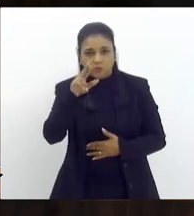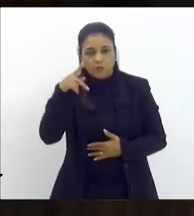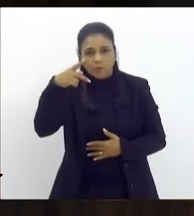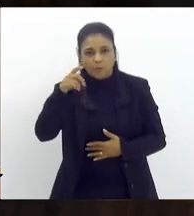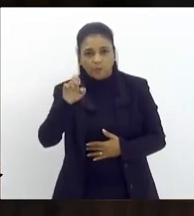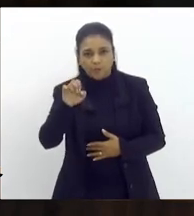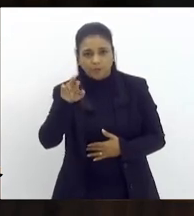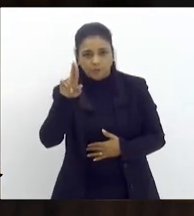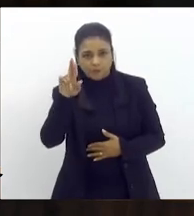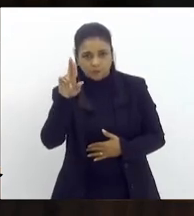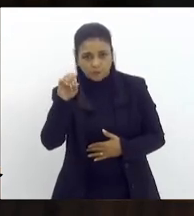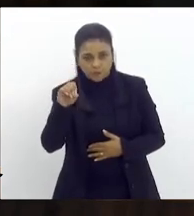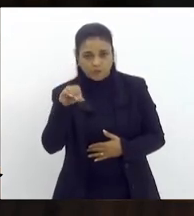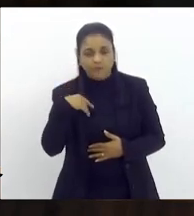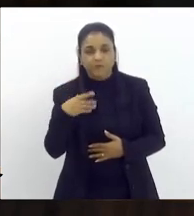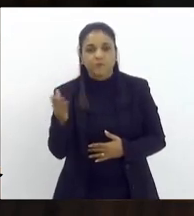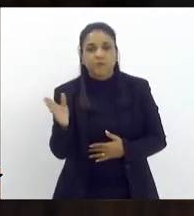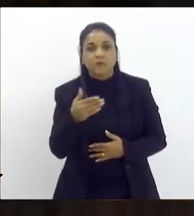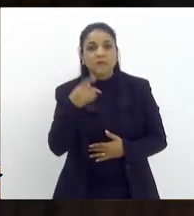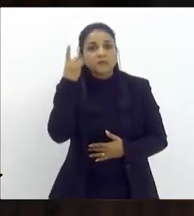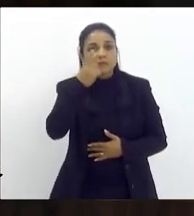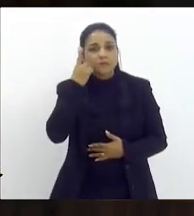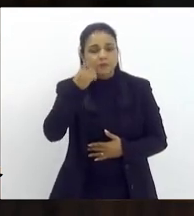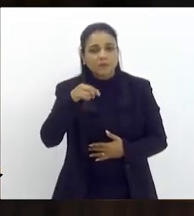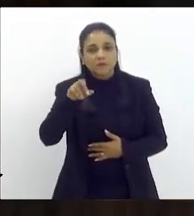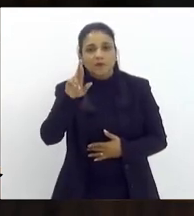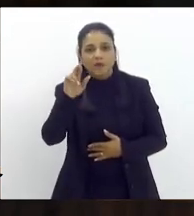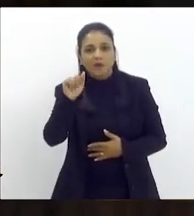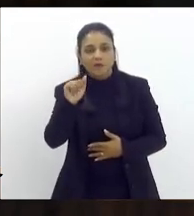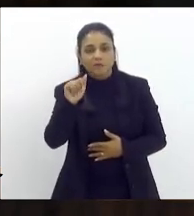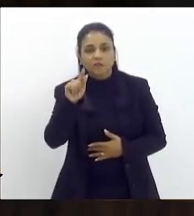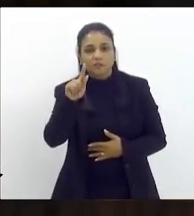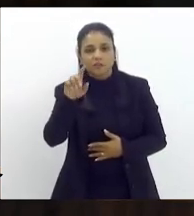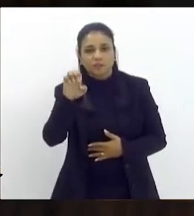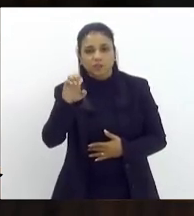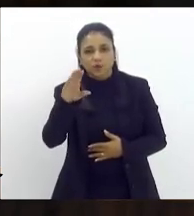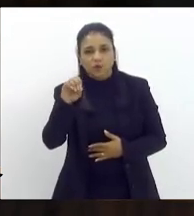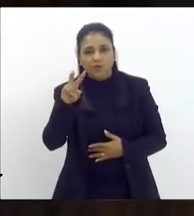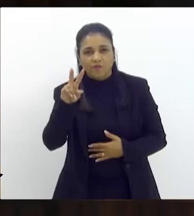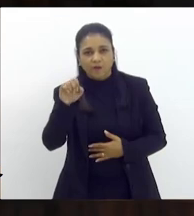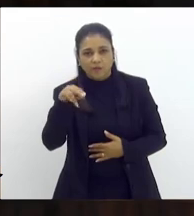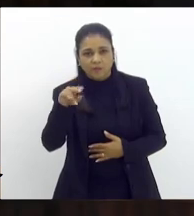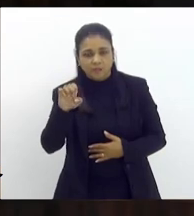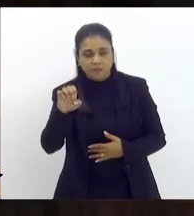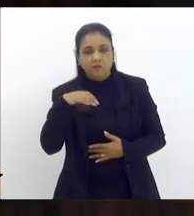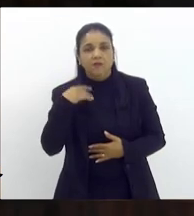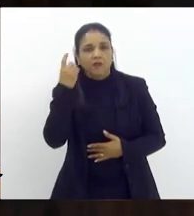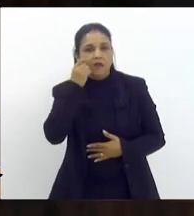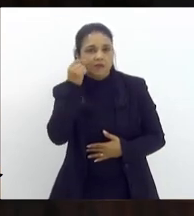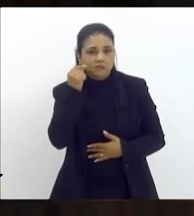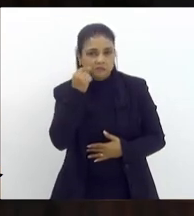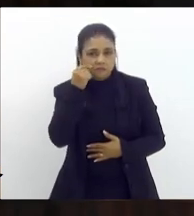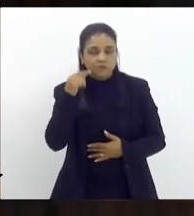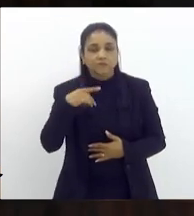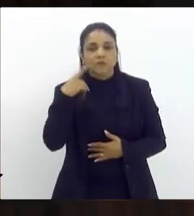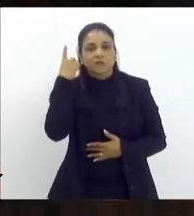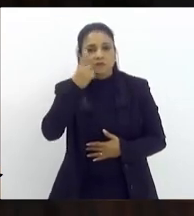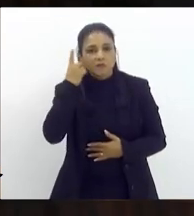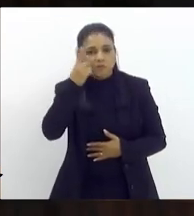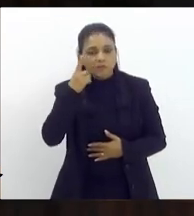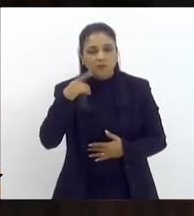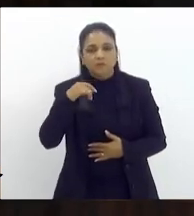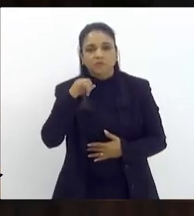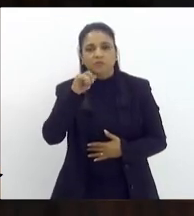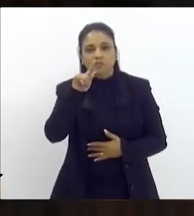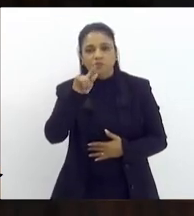Ricardo Deputado Giovani Ratinho autor deputado Jorge Felipe Neto deputada Gisele